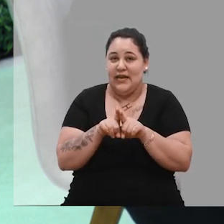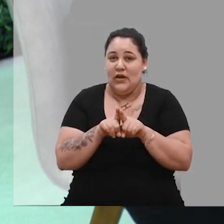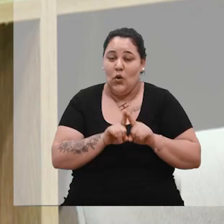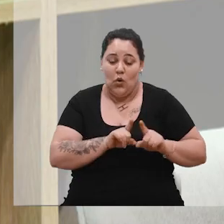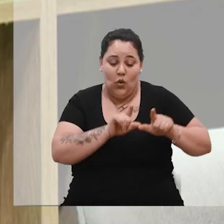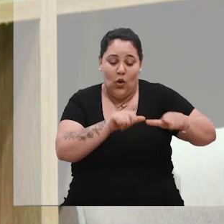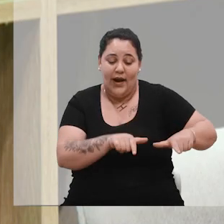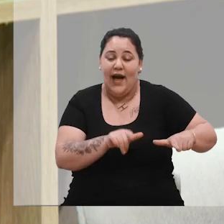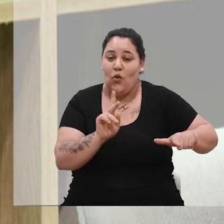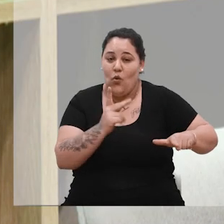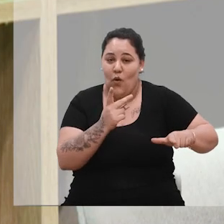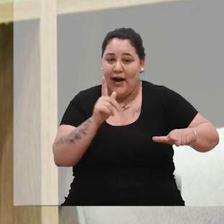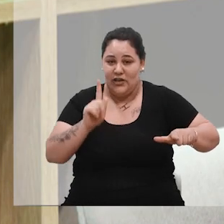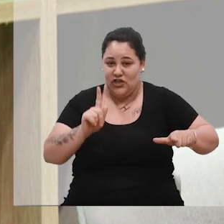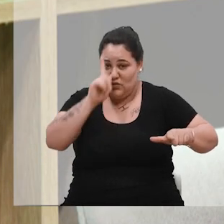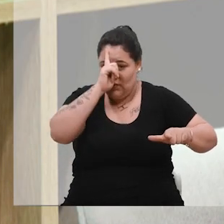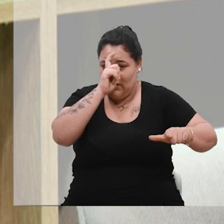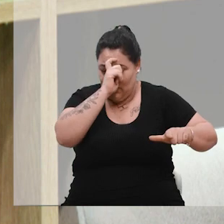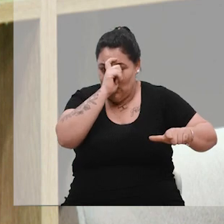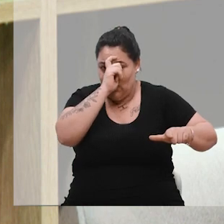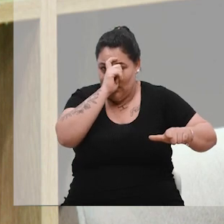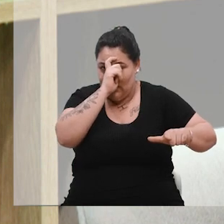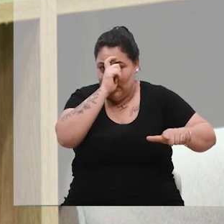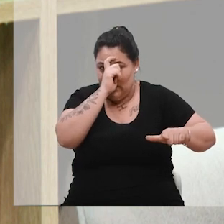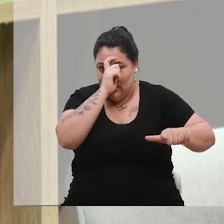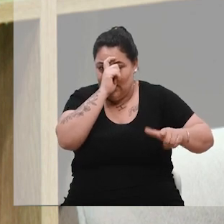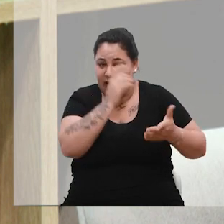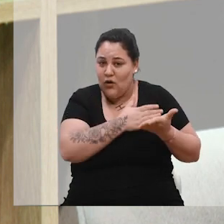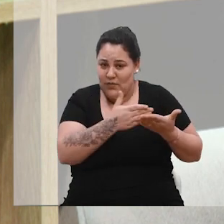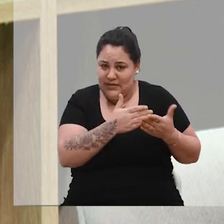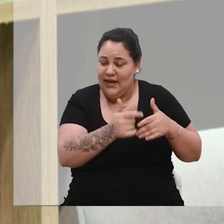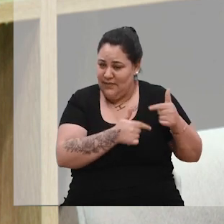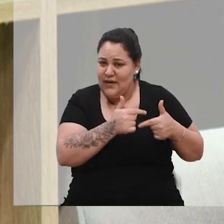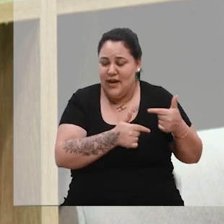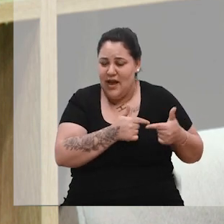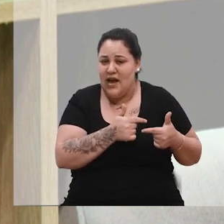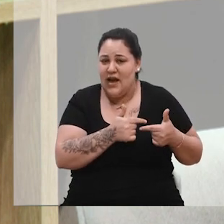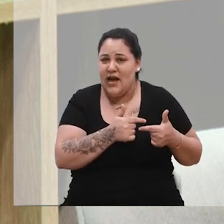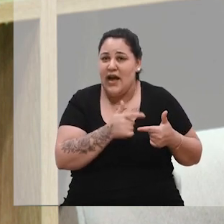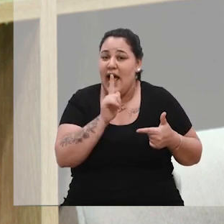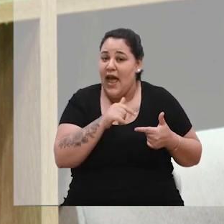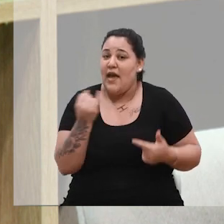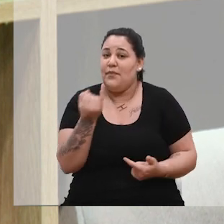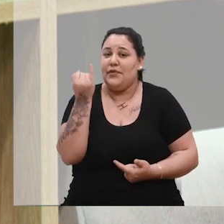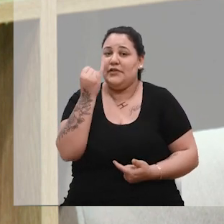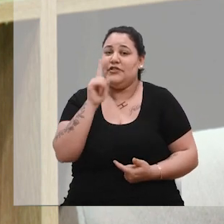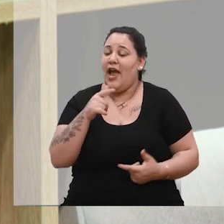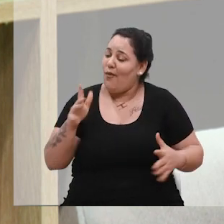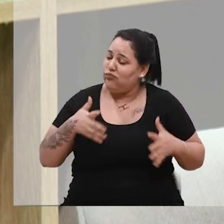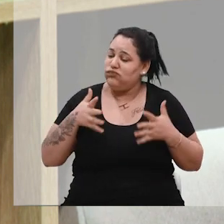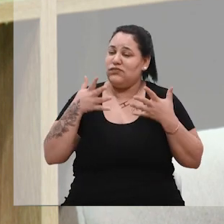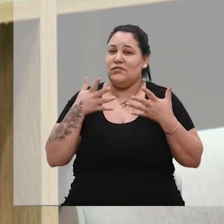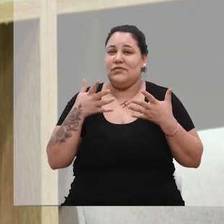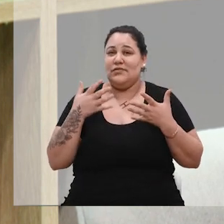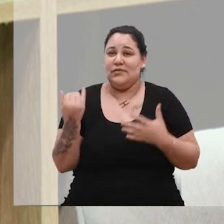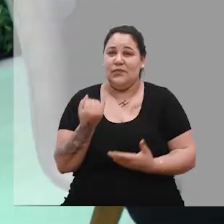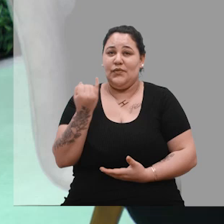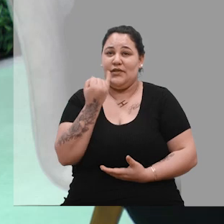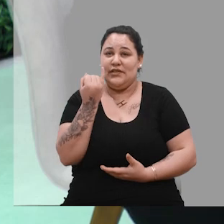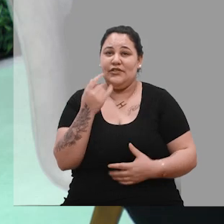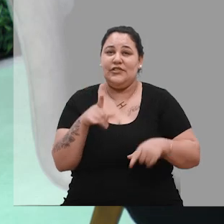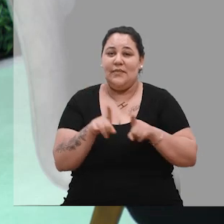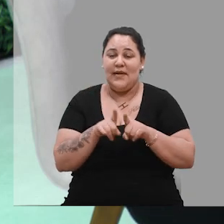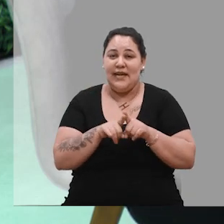leite materno do HG vai entrar em funcionamento e ele também é muito importante e é um incentivo muito grande que vem da tua